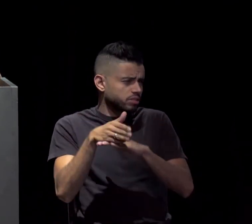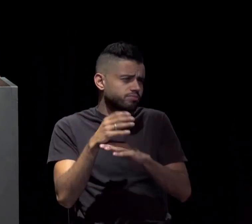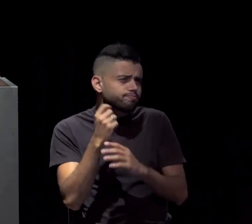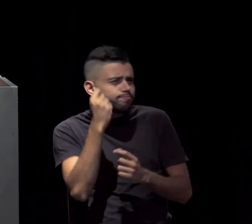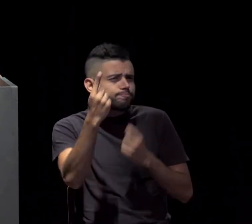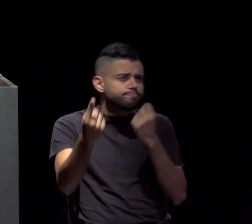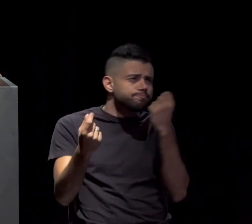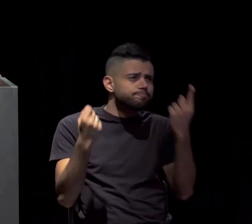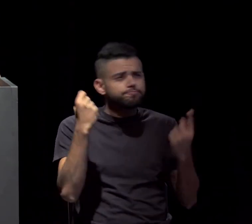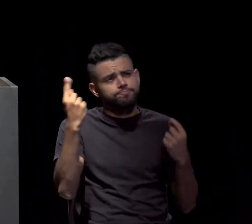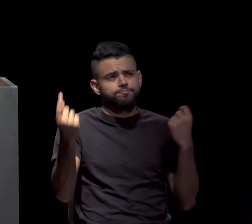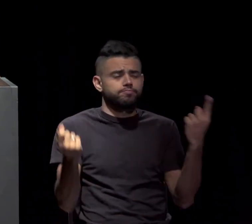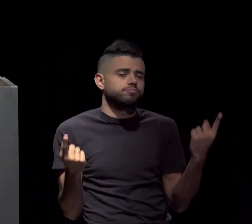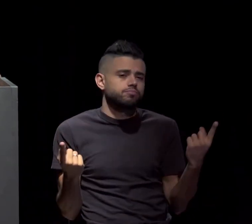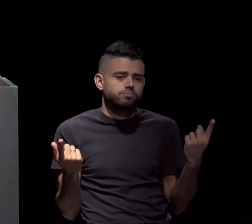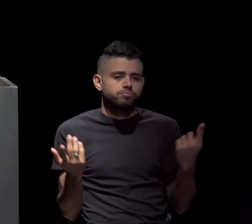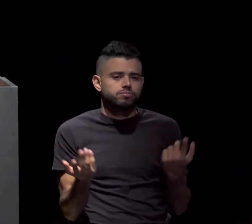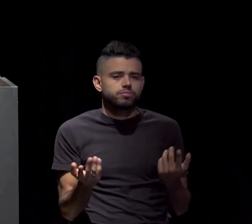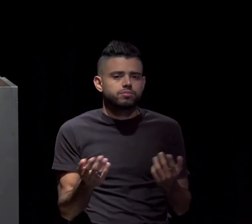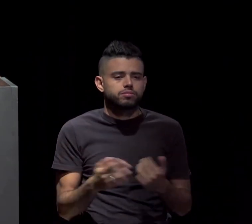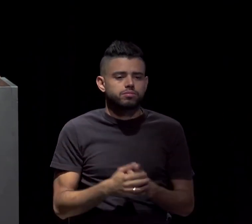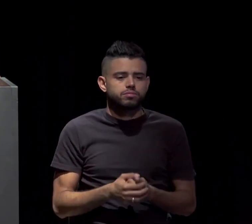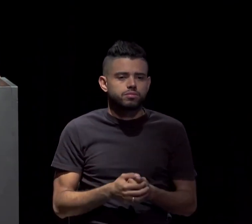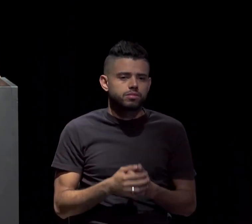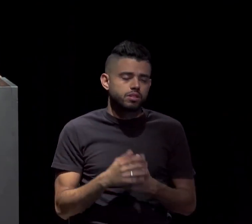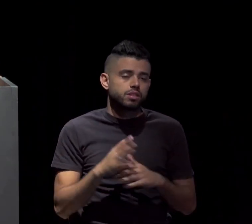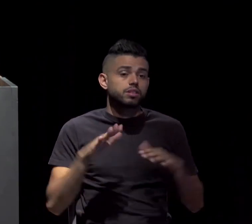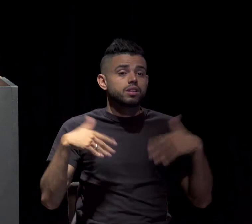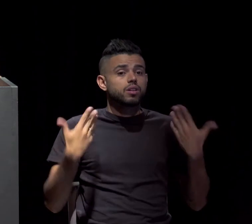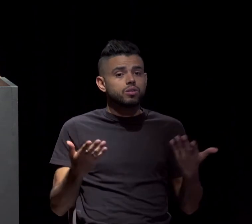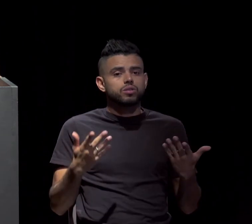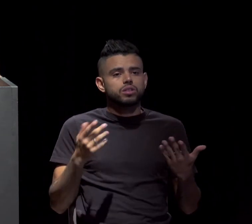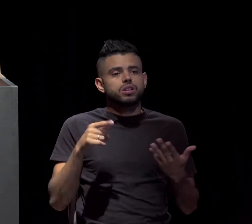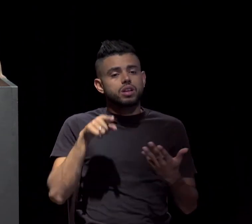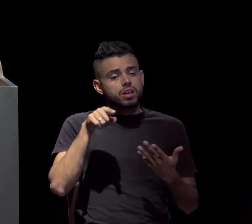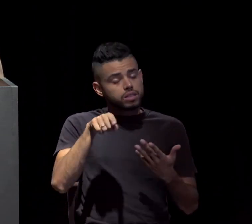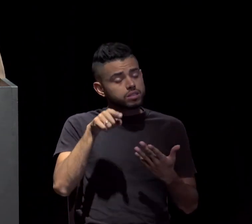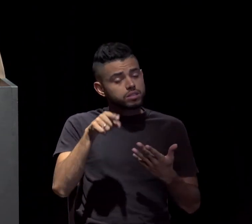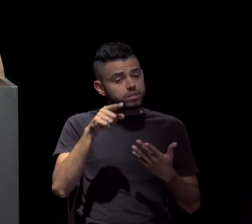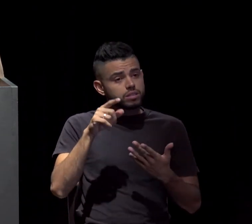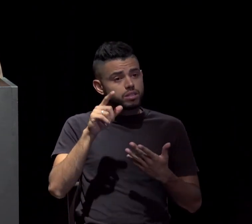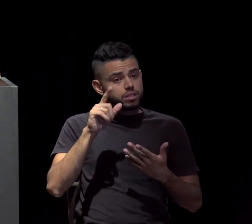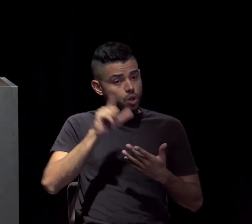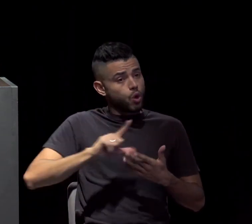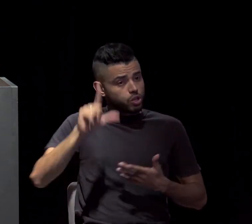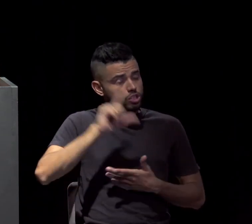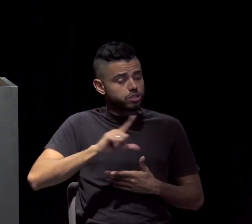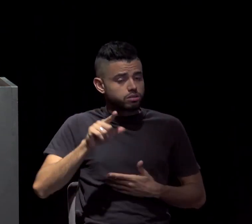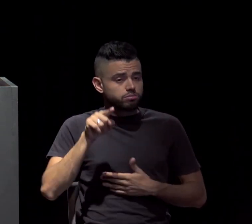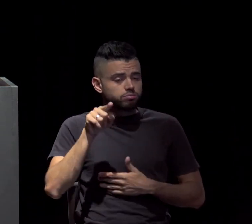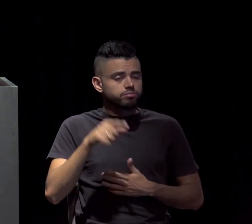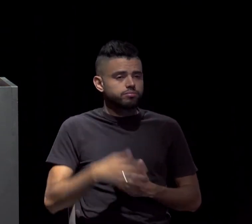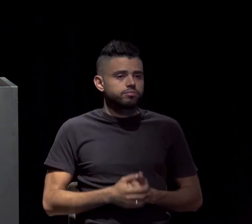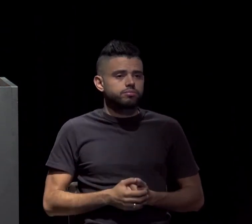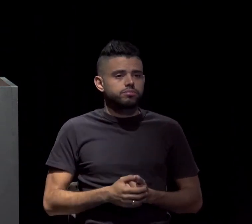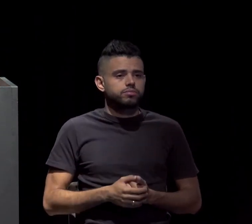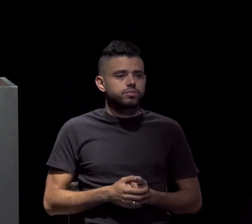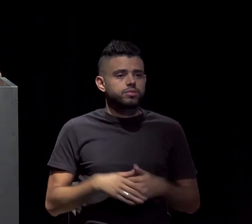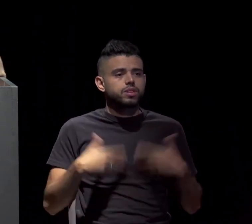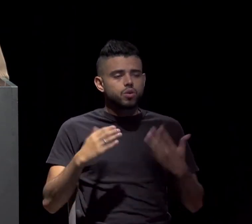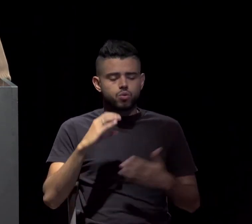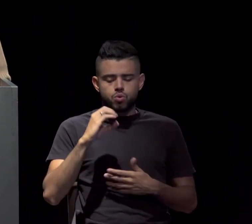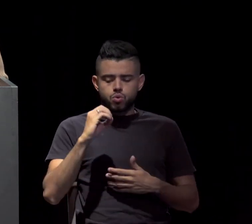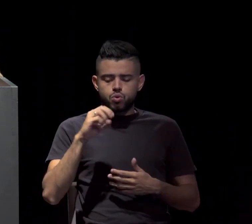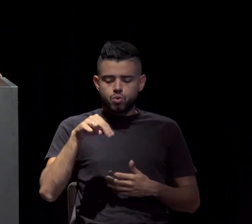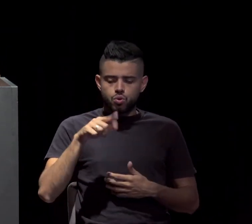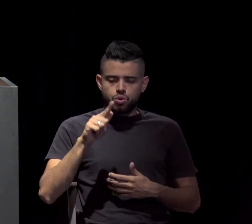não dizer que está a lógica do fazer. Tá? E esse jogo ele é contínuo. Por conta disso, o Congado passou